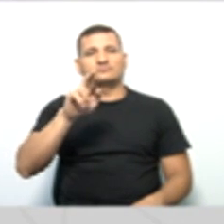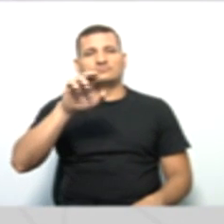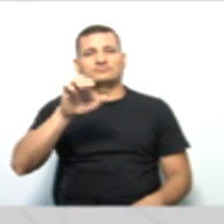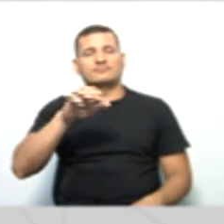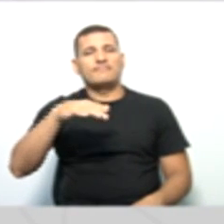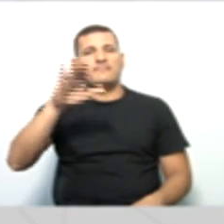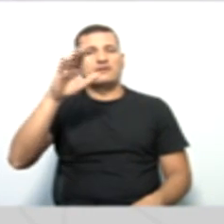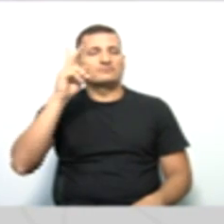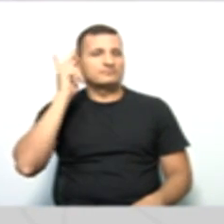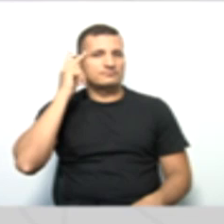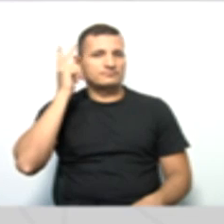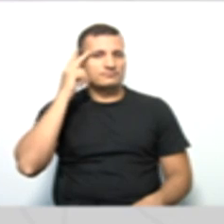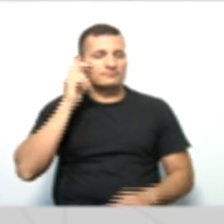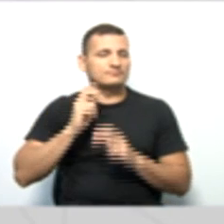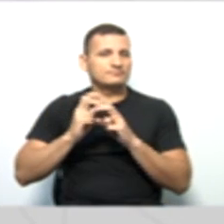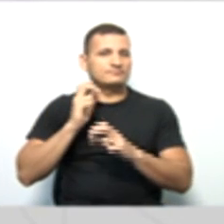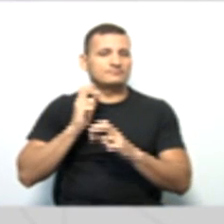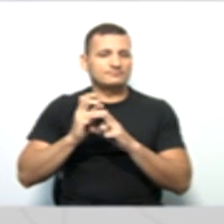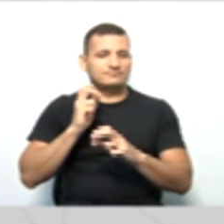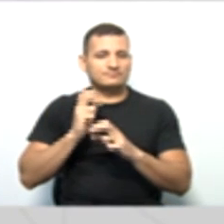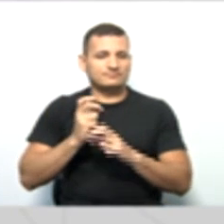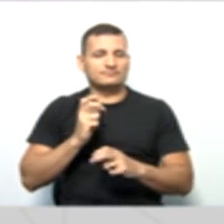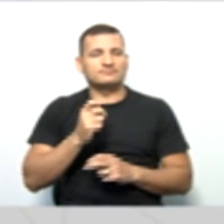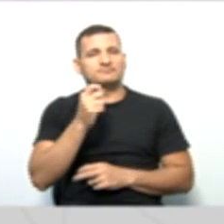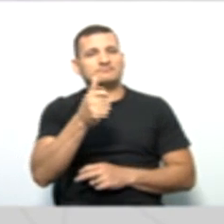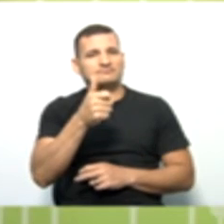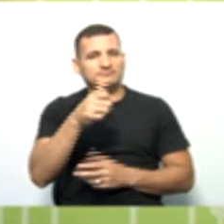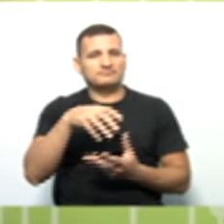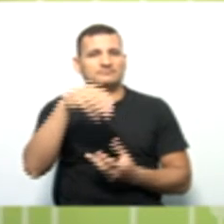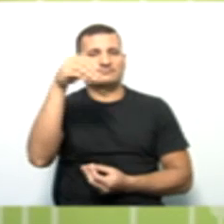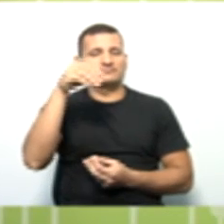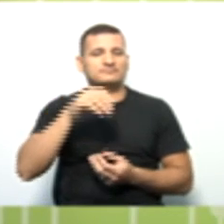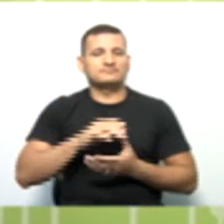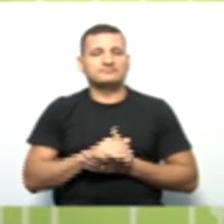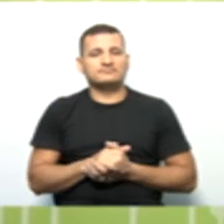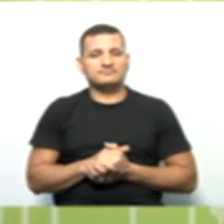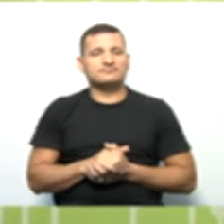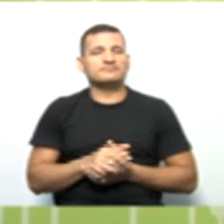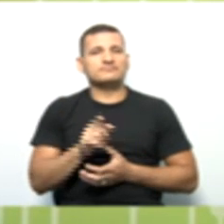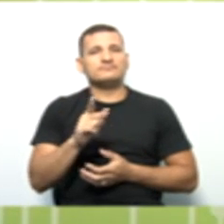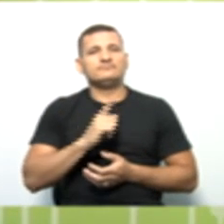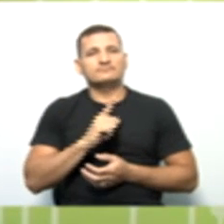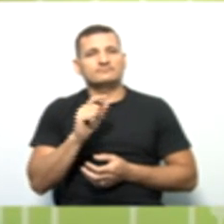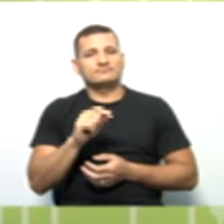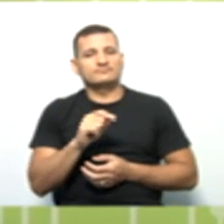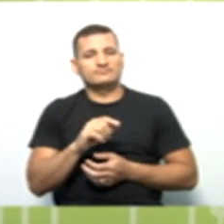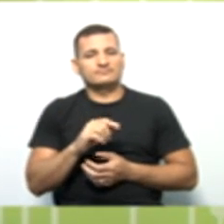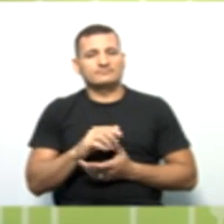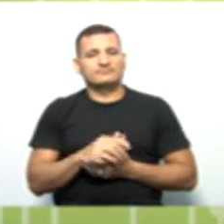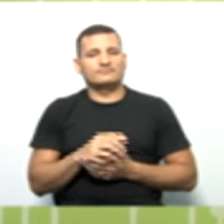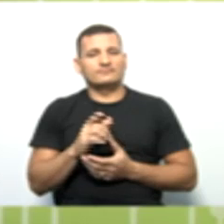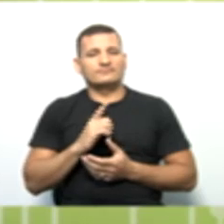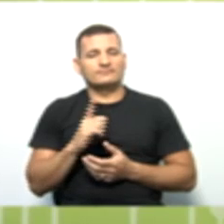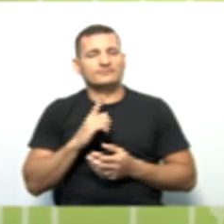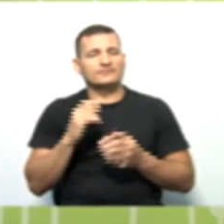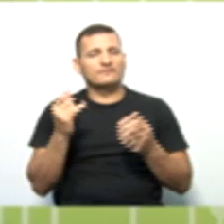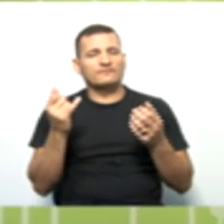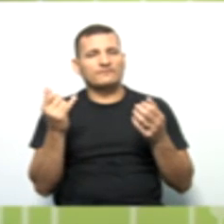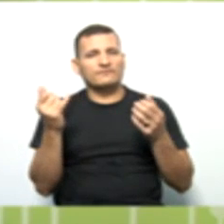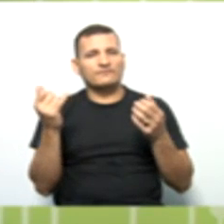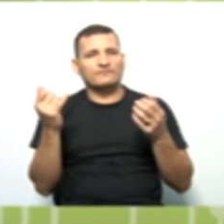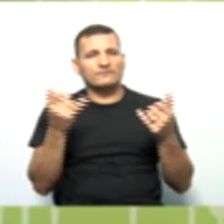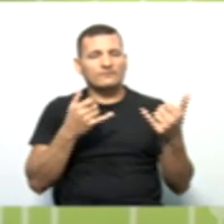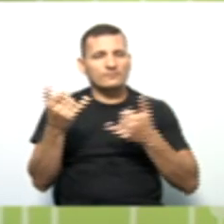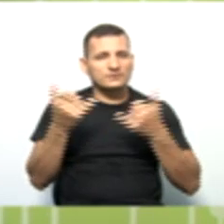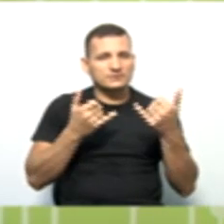da engenharia. É quase um milagre mesmo. Você tem o quê? Você tem informações muito soltas lá na